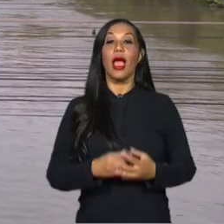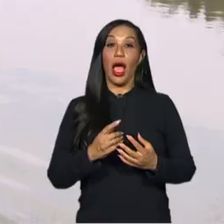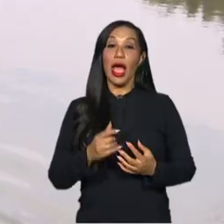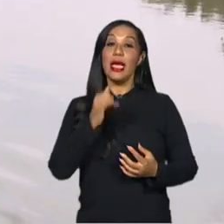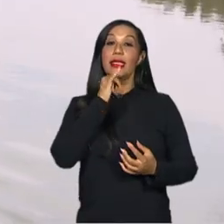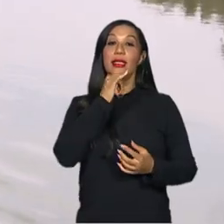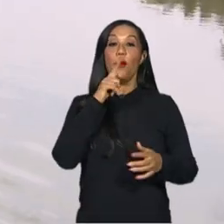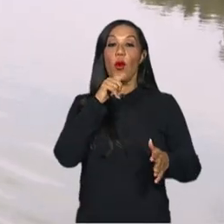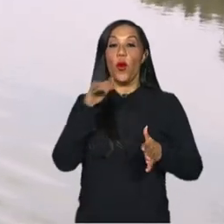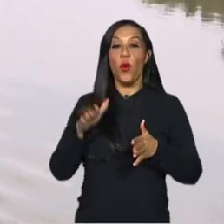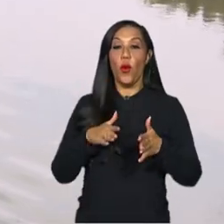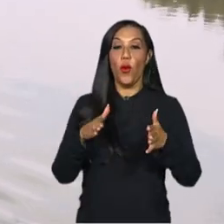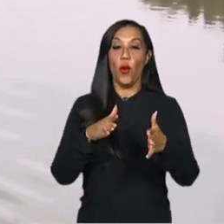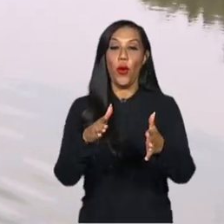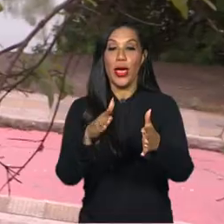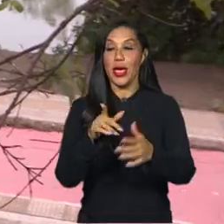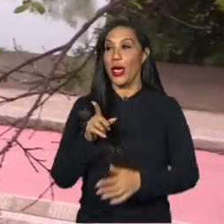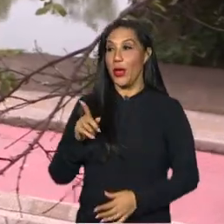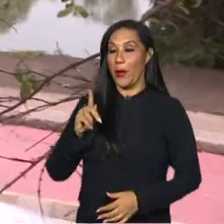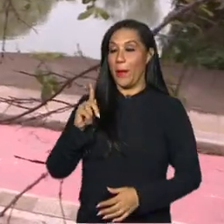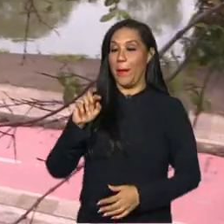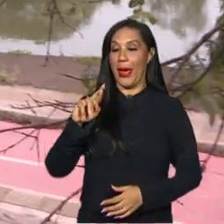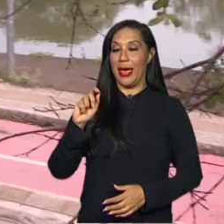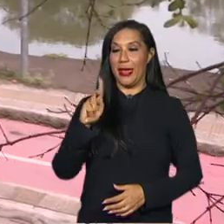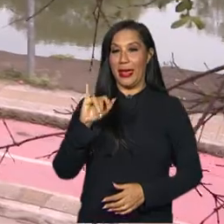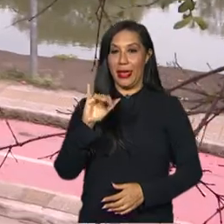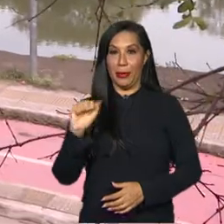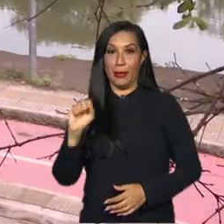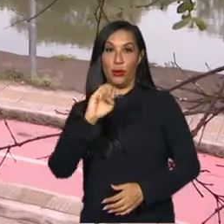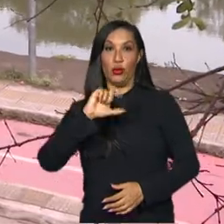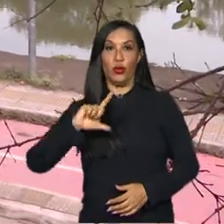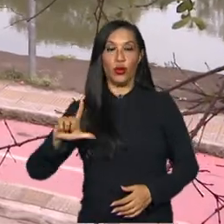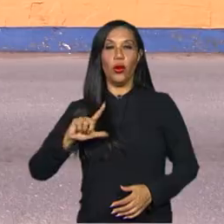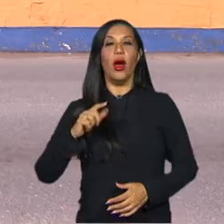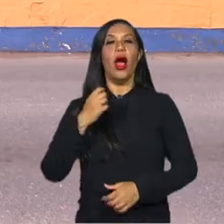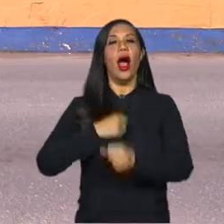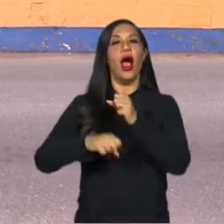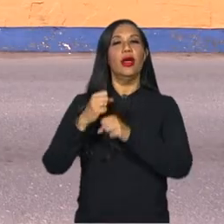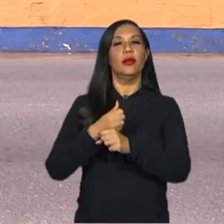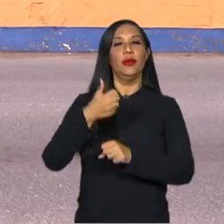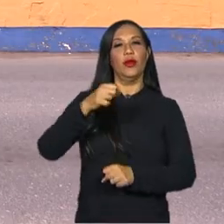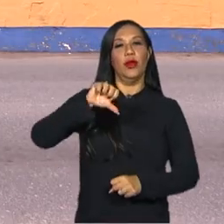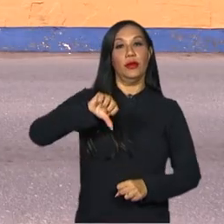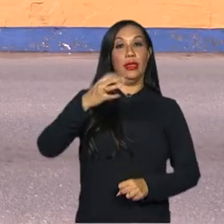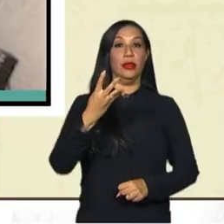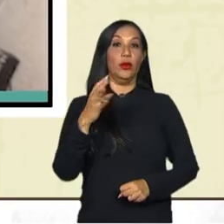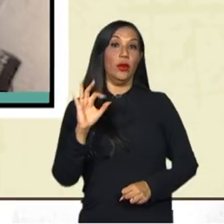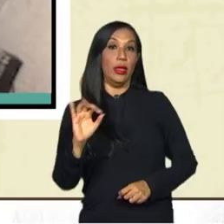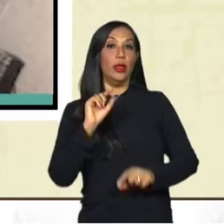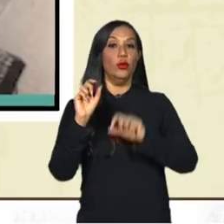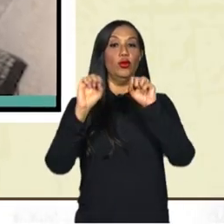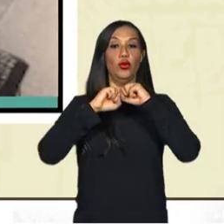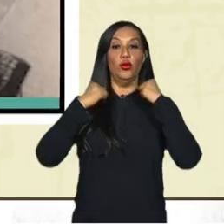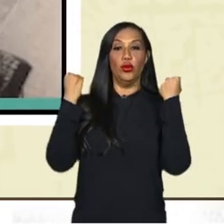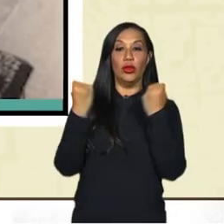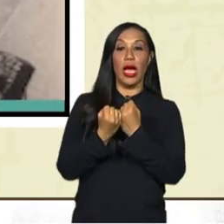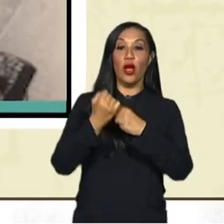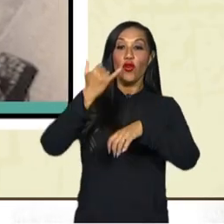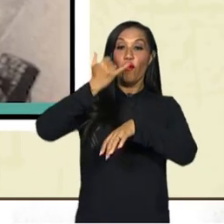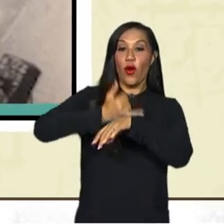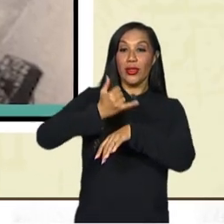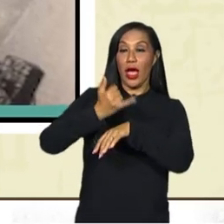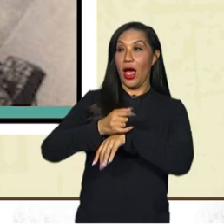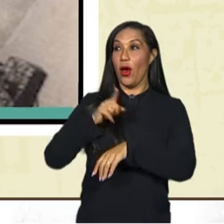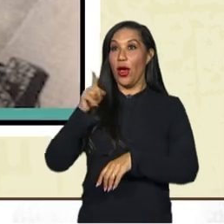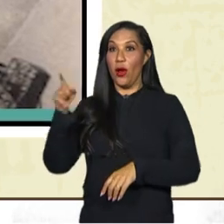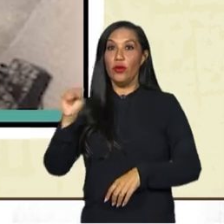Curvas do Rio Paraíba do Sul nasce ali, por volta dos anos 1940, o estádio do Volta Redonda,